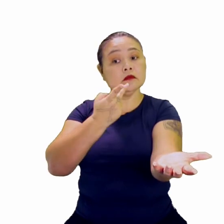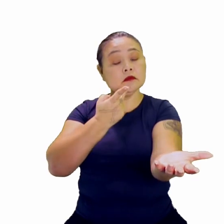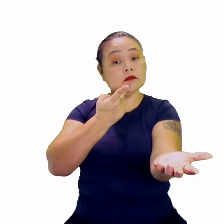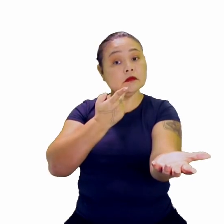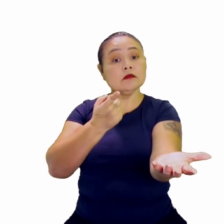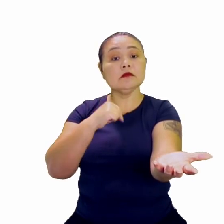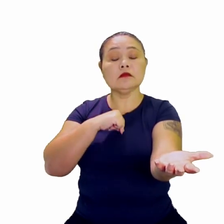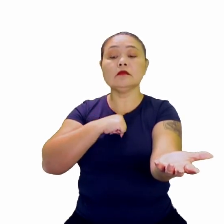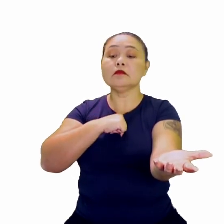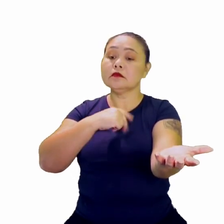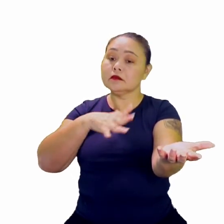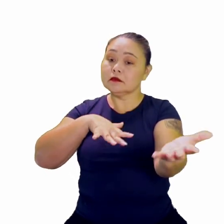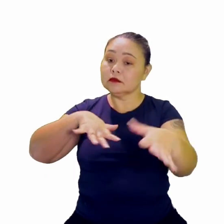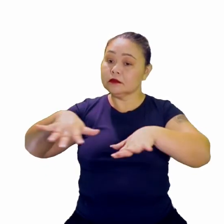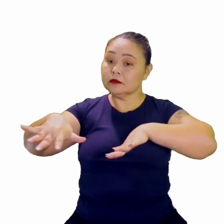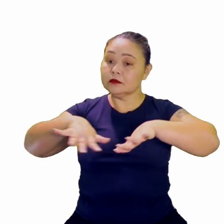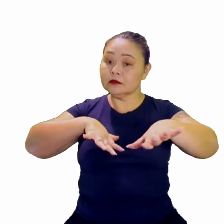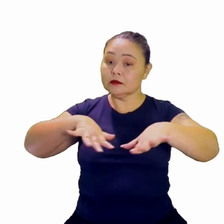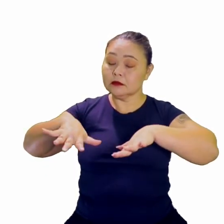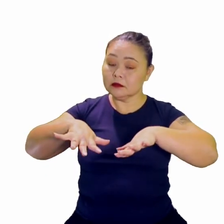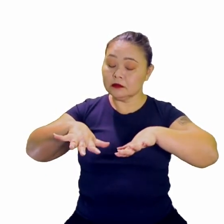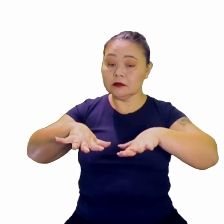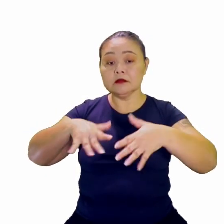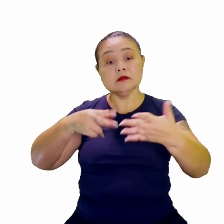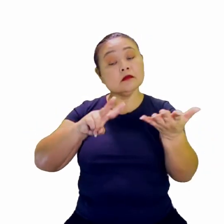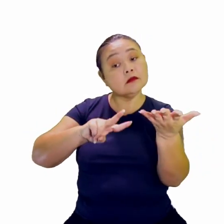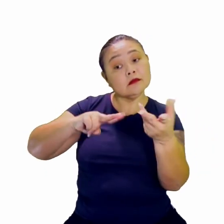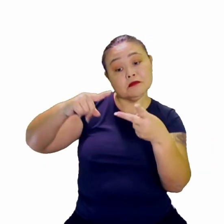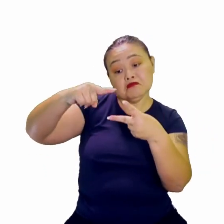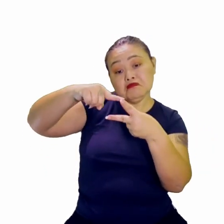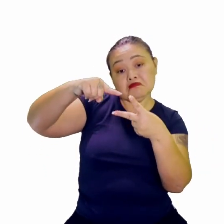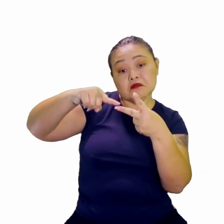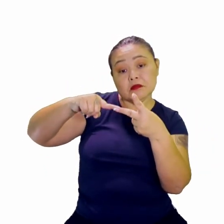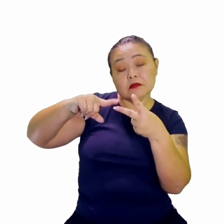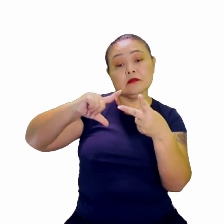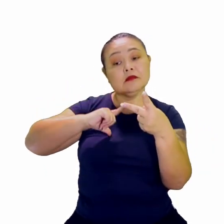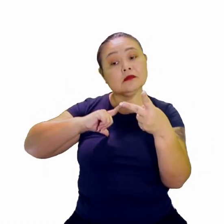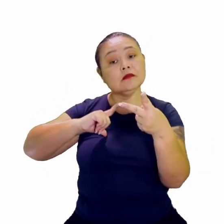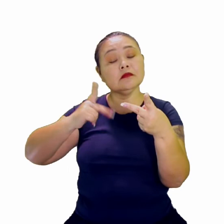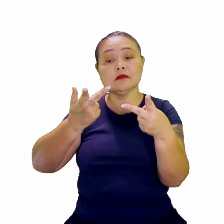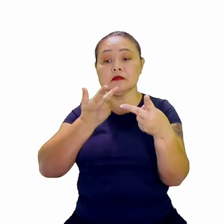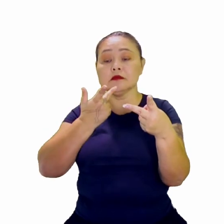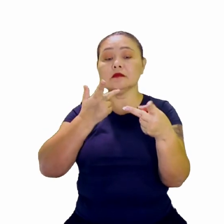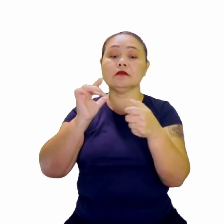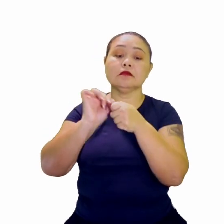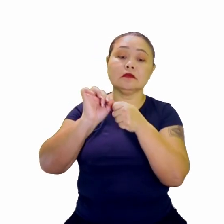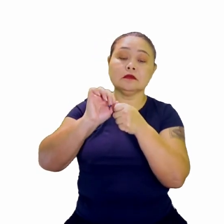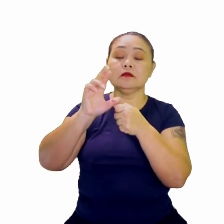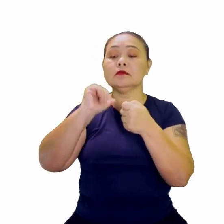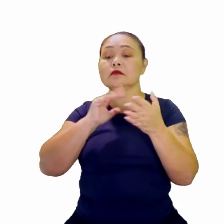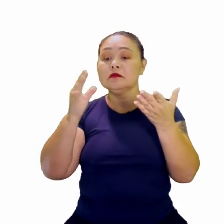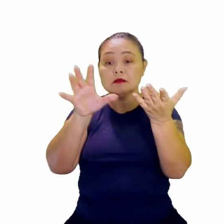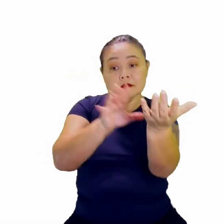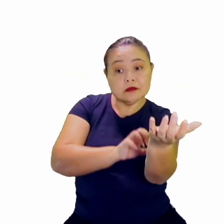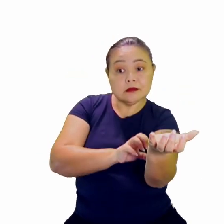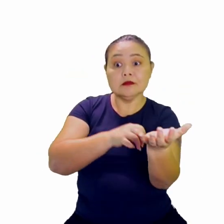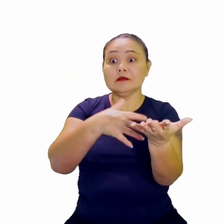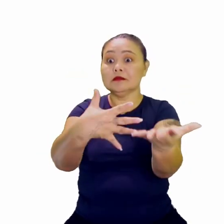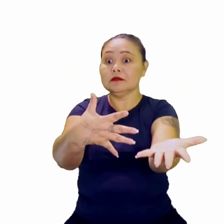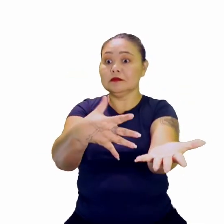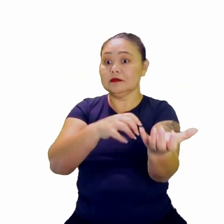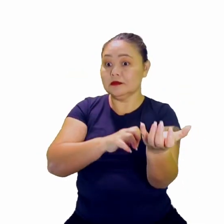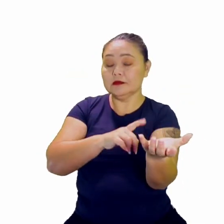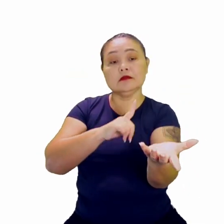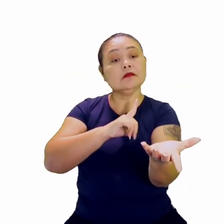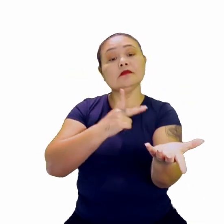dizendo que o movimento teve uma fase concêntrica e excêntrica. Então, em vez de eu dizer assim, é concêntrica e excêntrica, eu